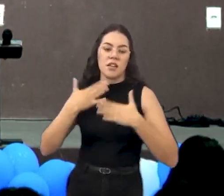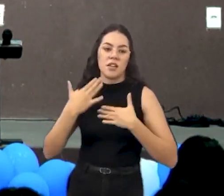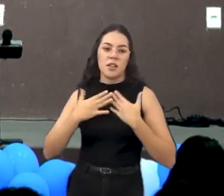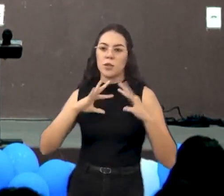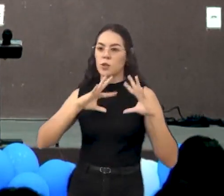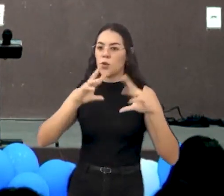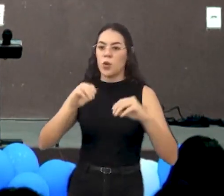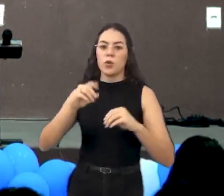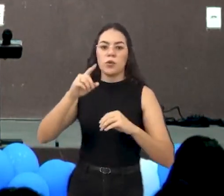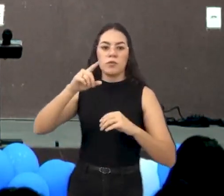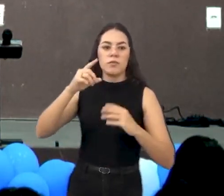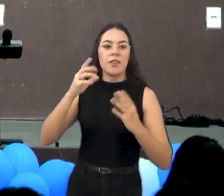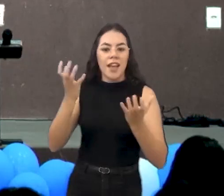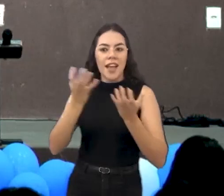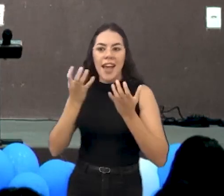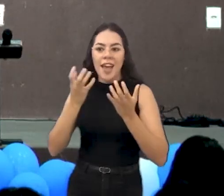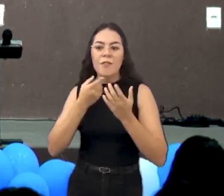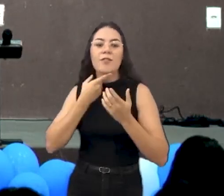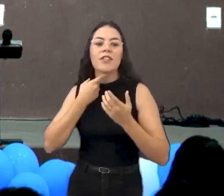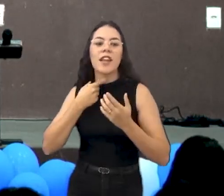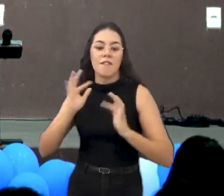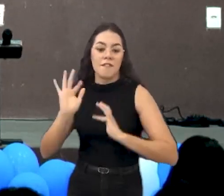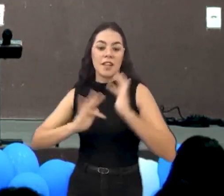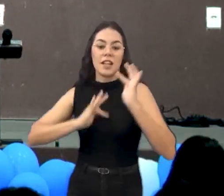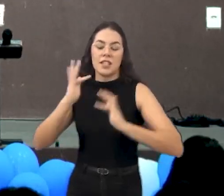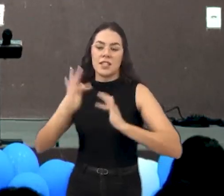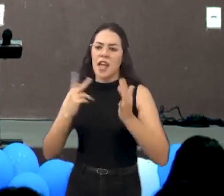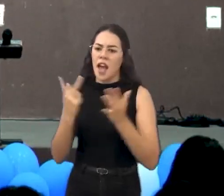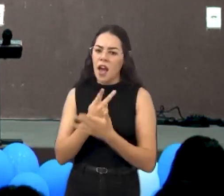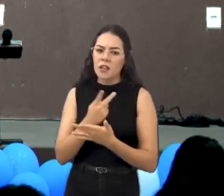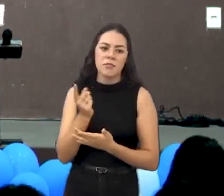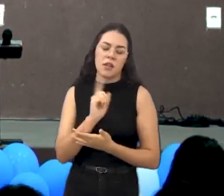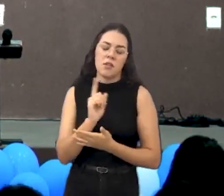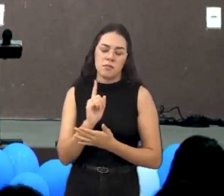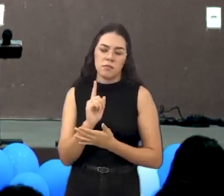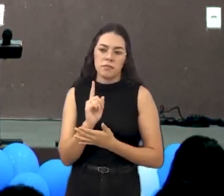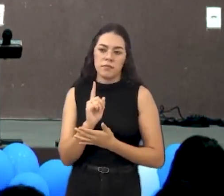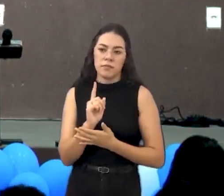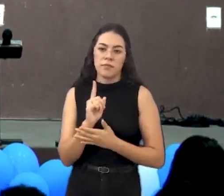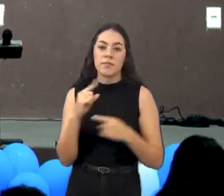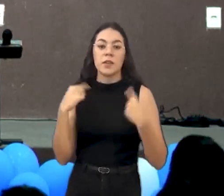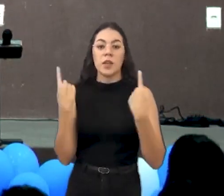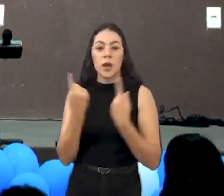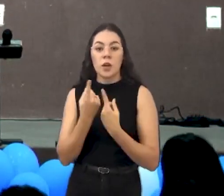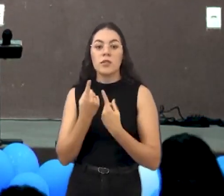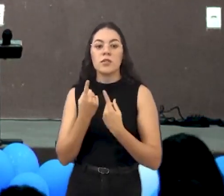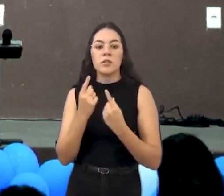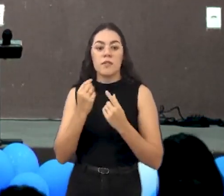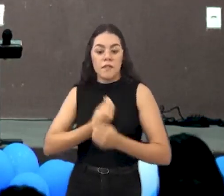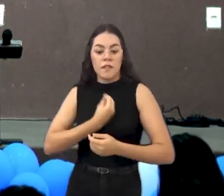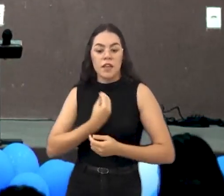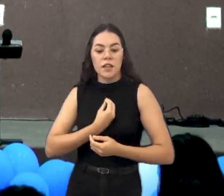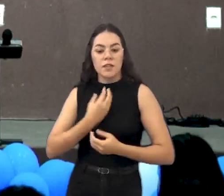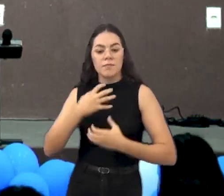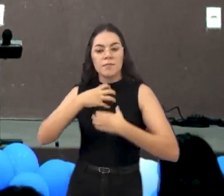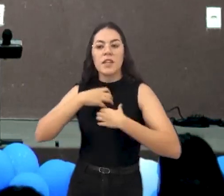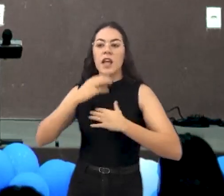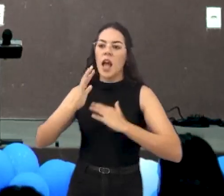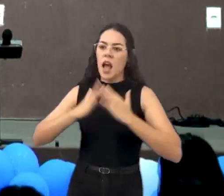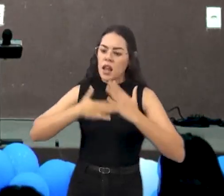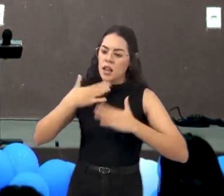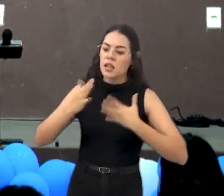Todo mundo quer ser feliz. Não é errado querer ser feliz. Nós somos criados para a alegria, para a